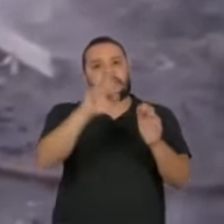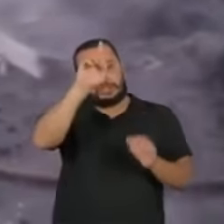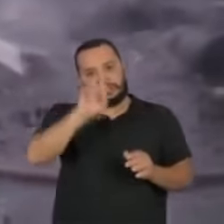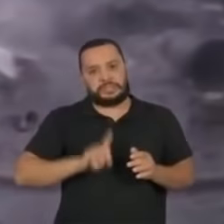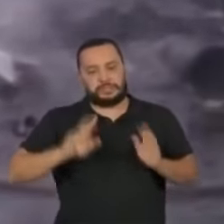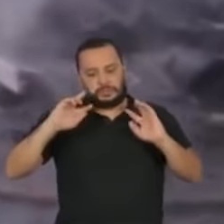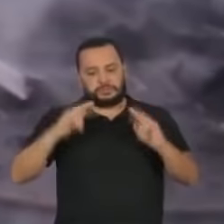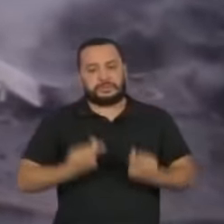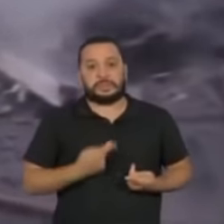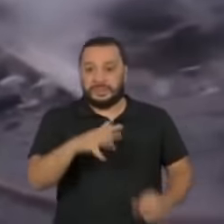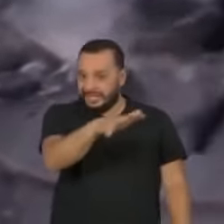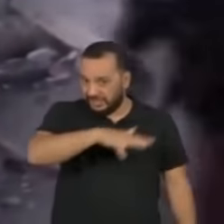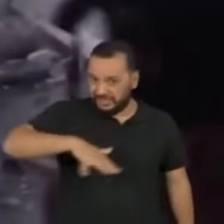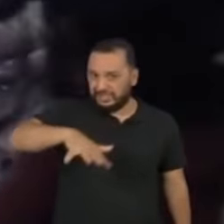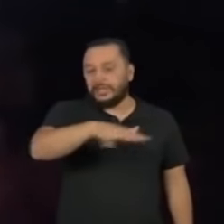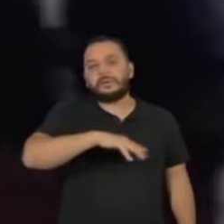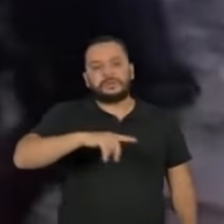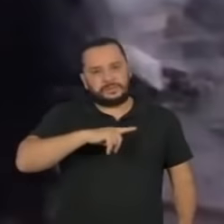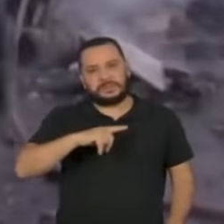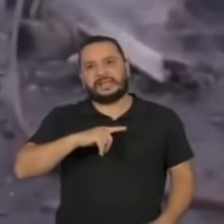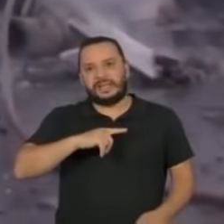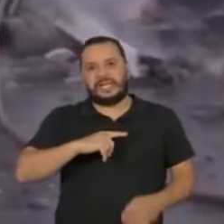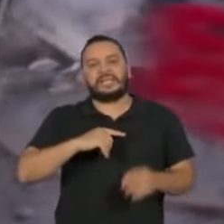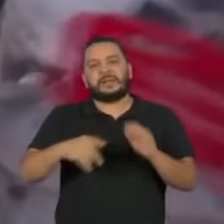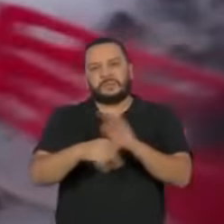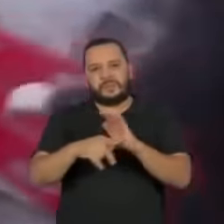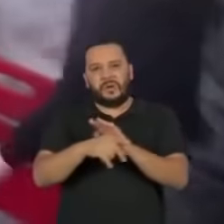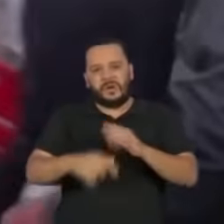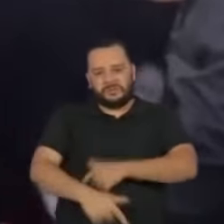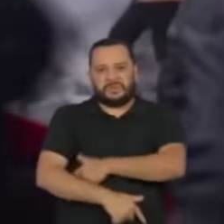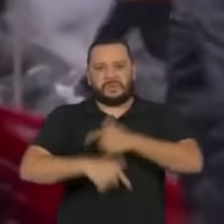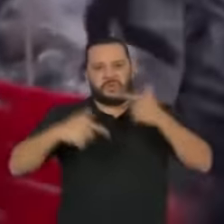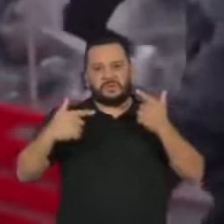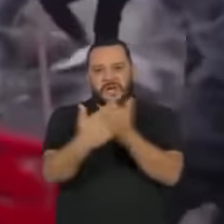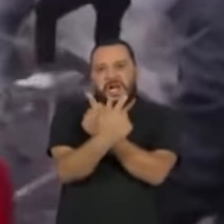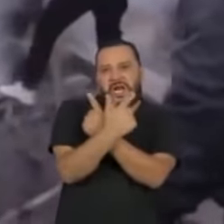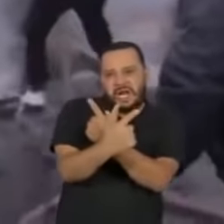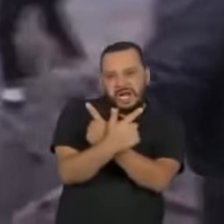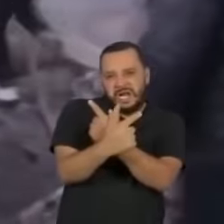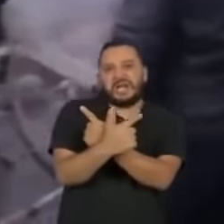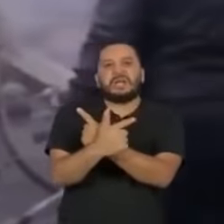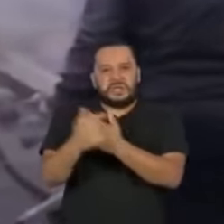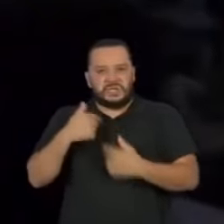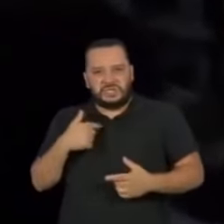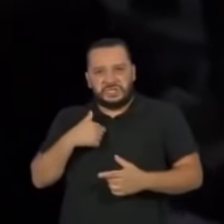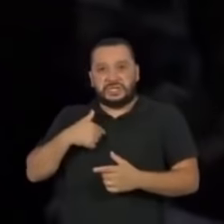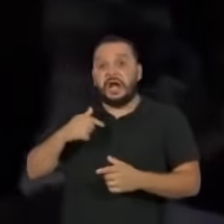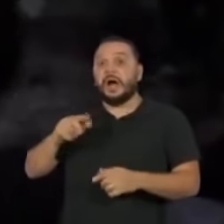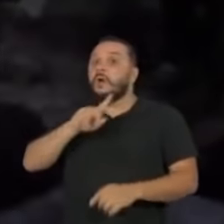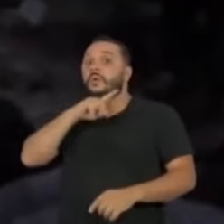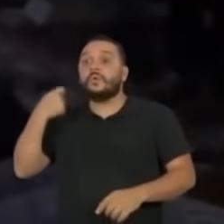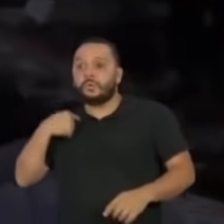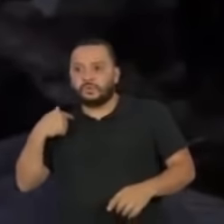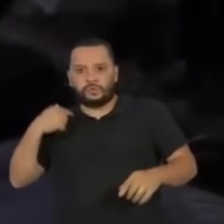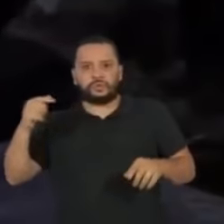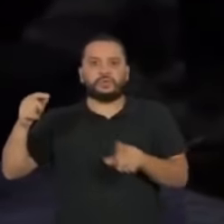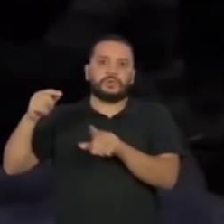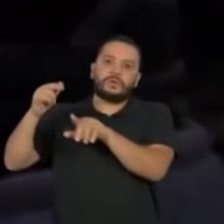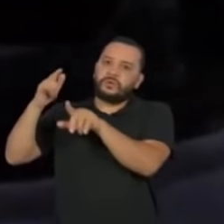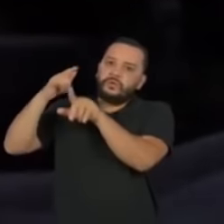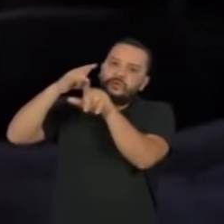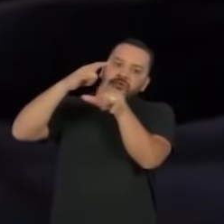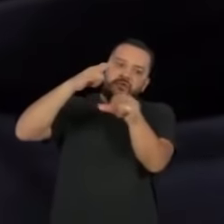região é dominada pelos jihadistas de um ramo da Al-Qaeda e tem sido bombardeada por russos desde o início de